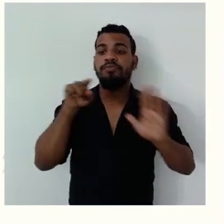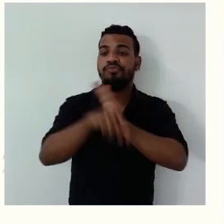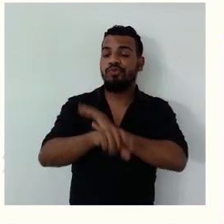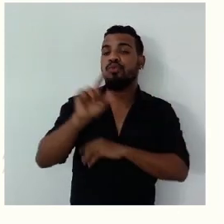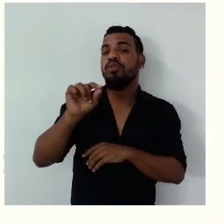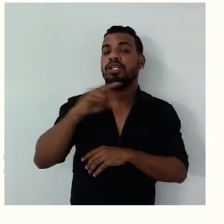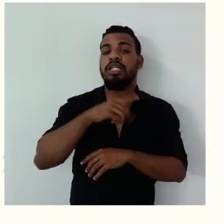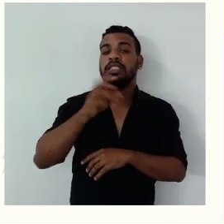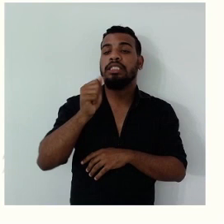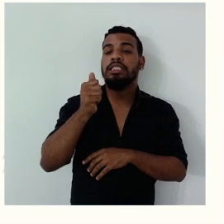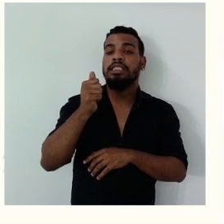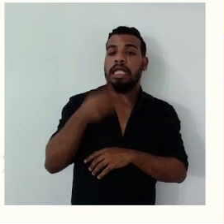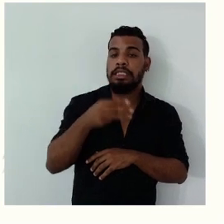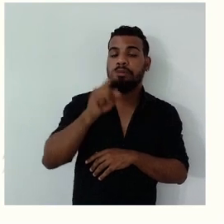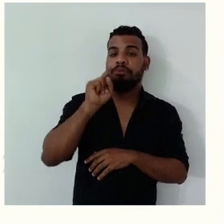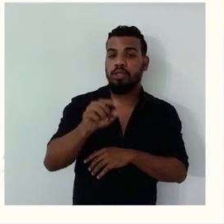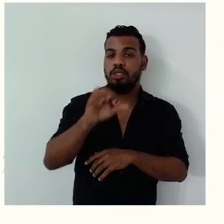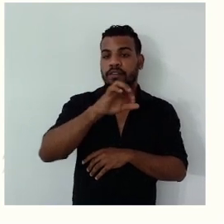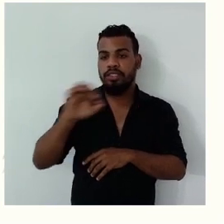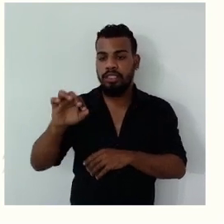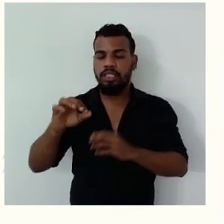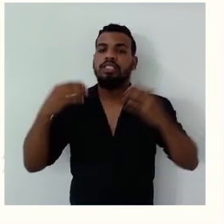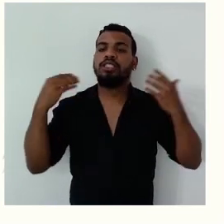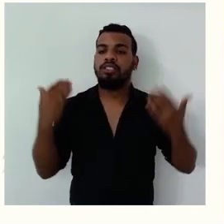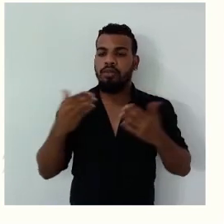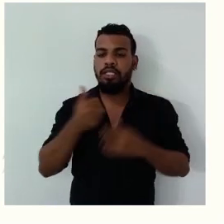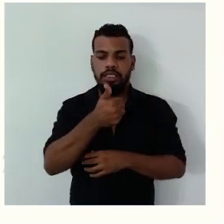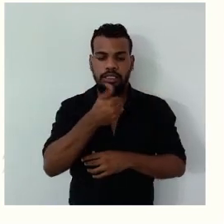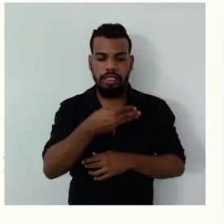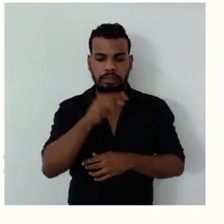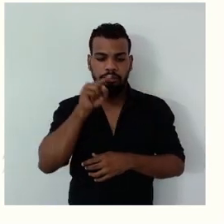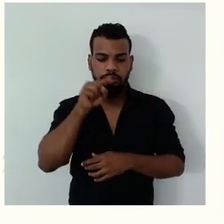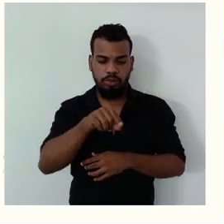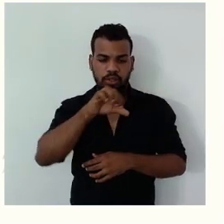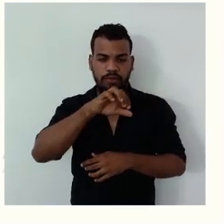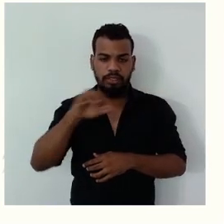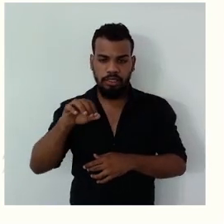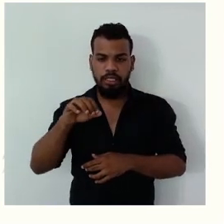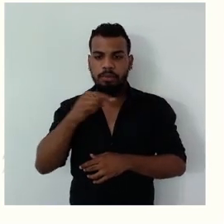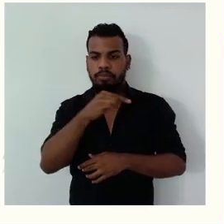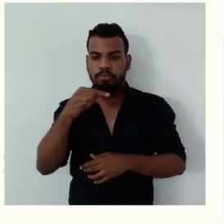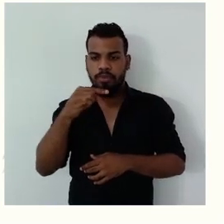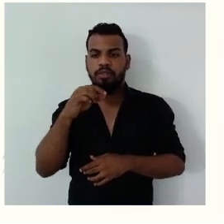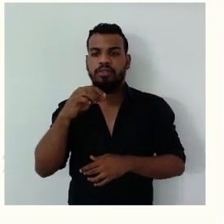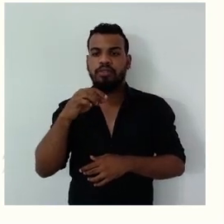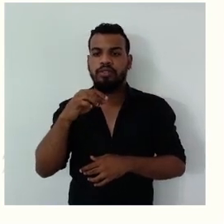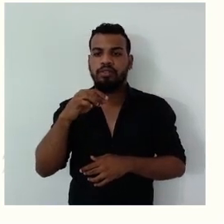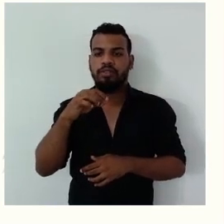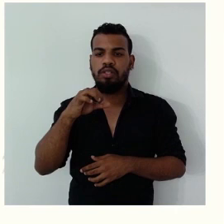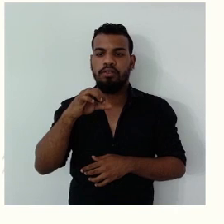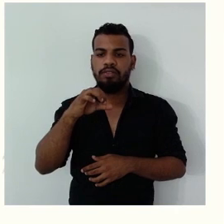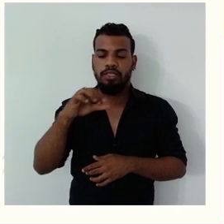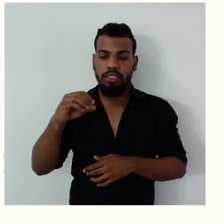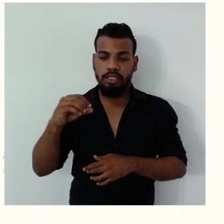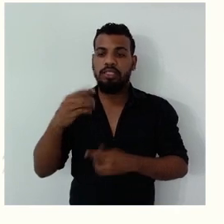vendeu 13.900. Então, vou pegar 13.900 menos 9.100, que vai